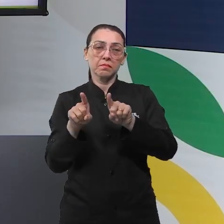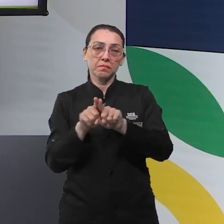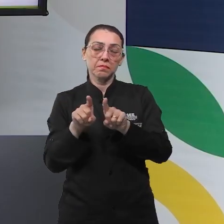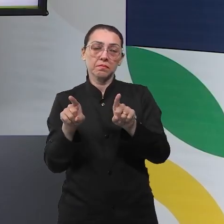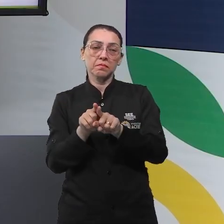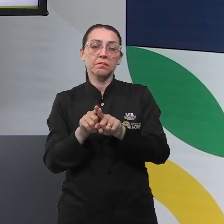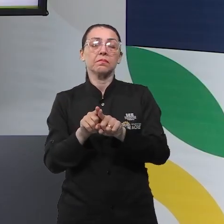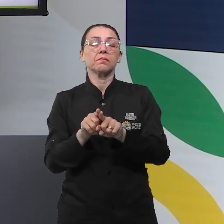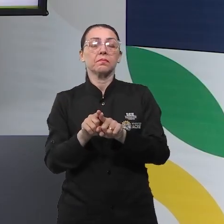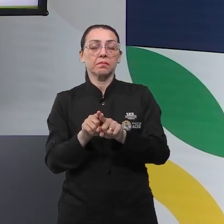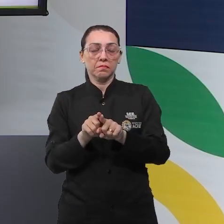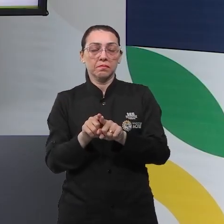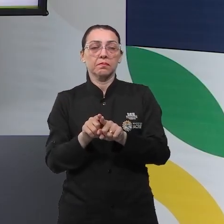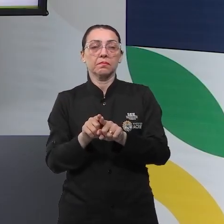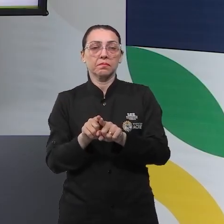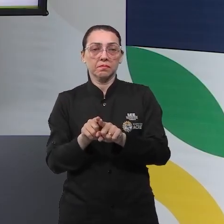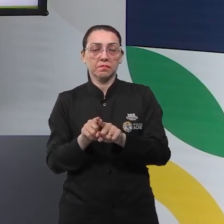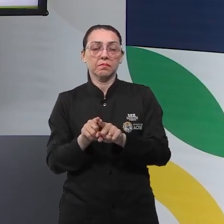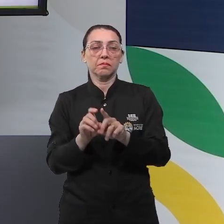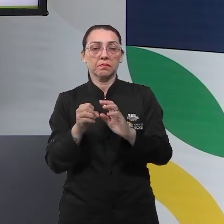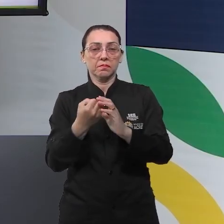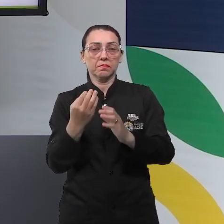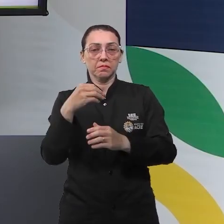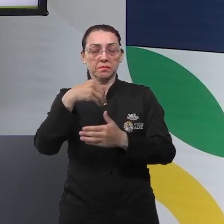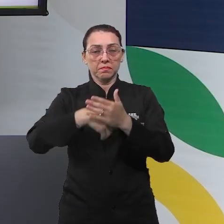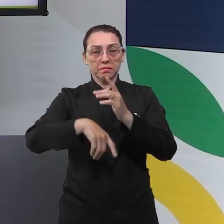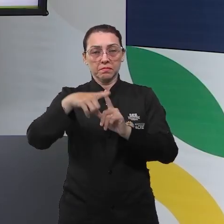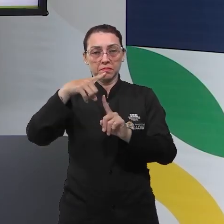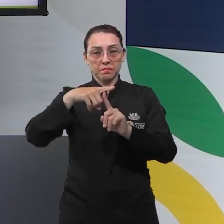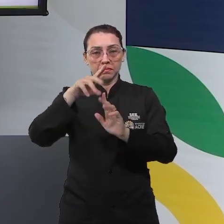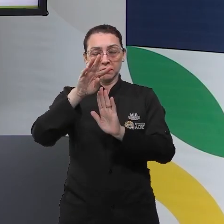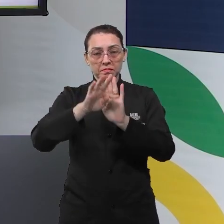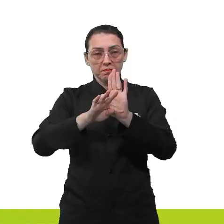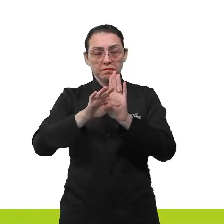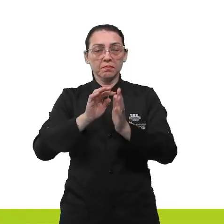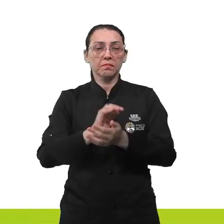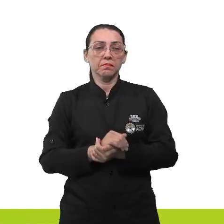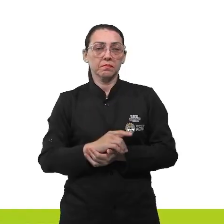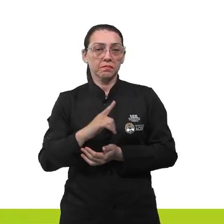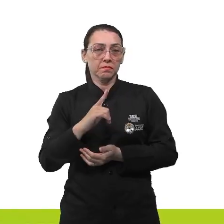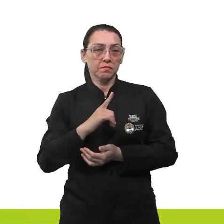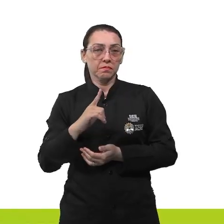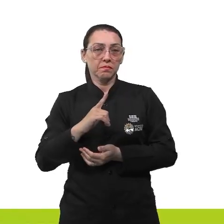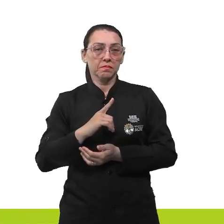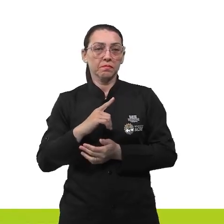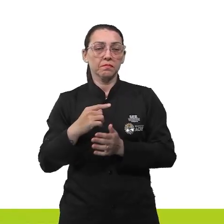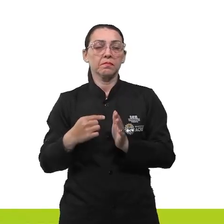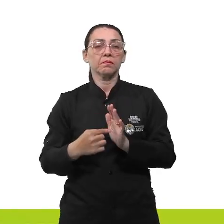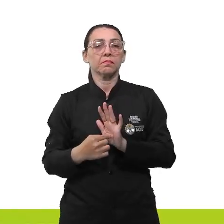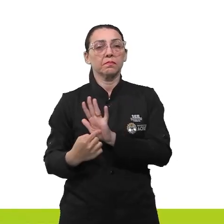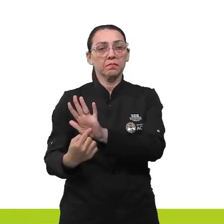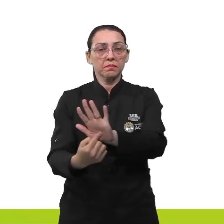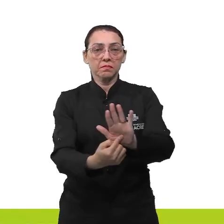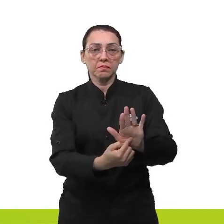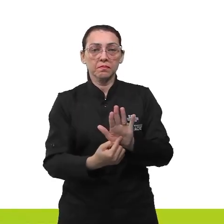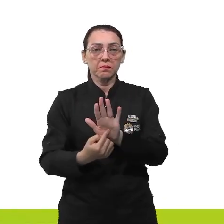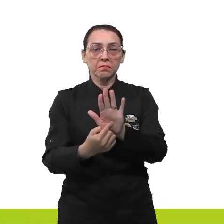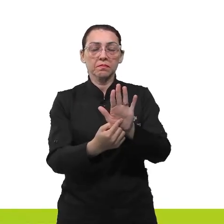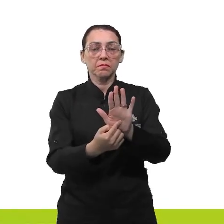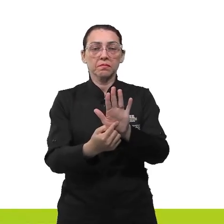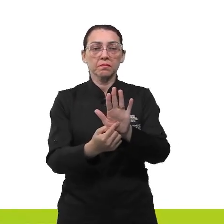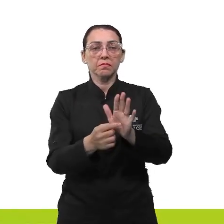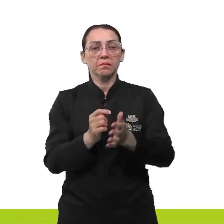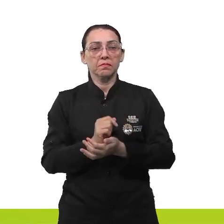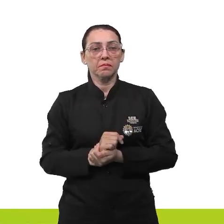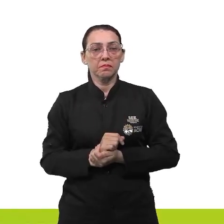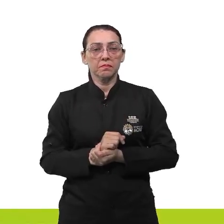são enquadradas aqui, categorizadas dentro desse tipo de texto. Aí temos também os textos